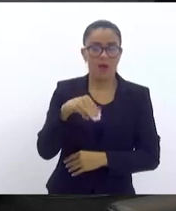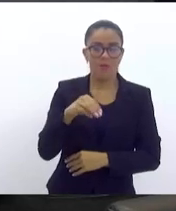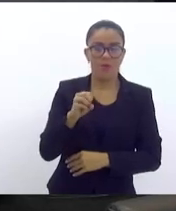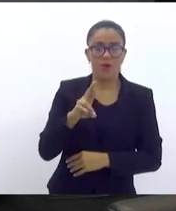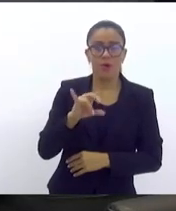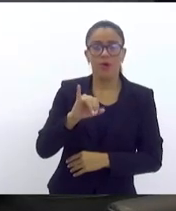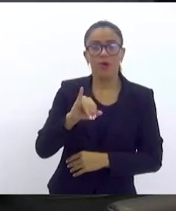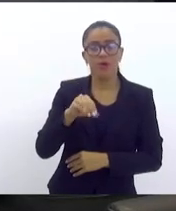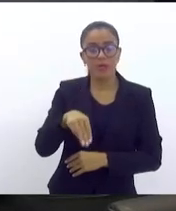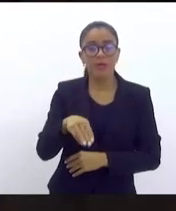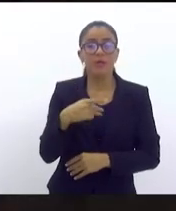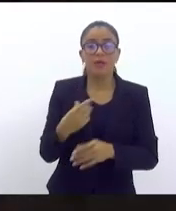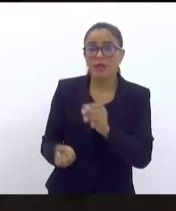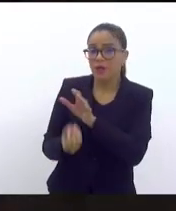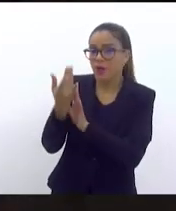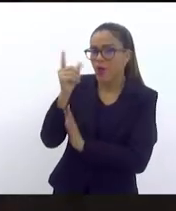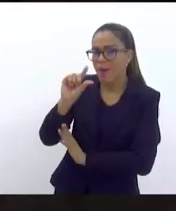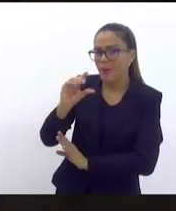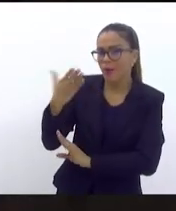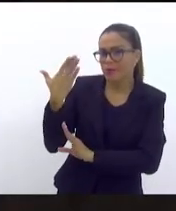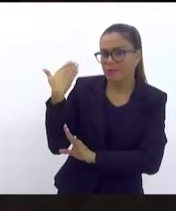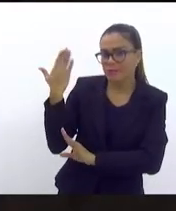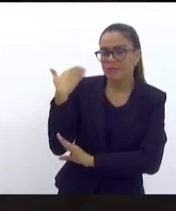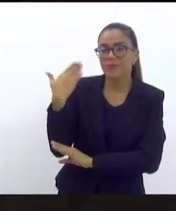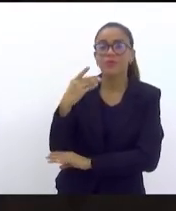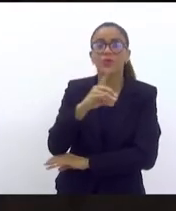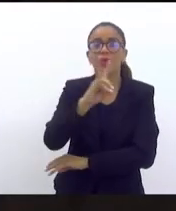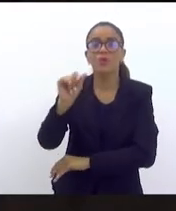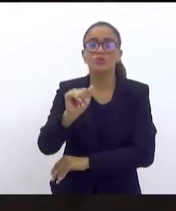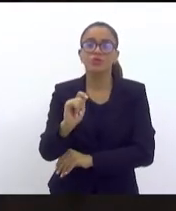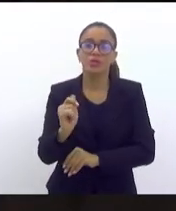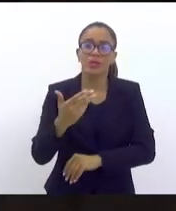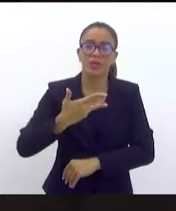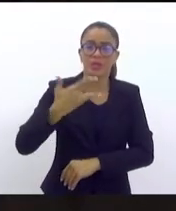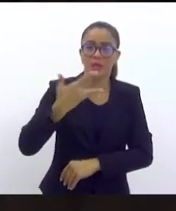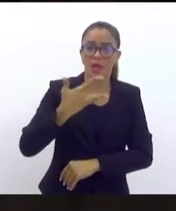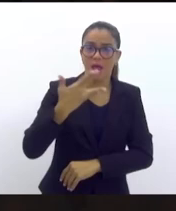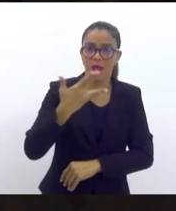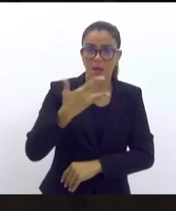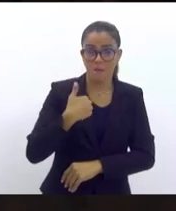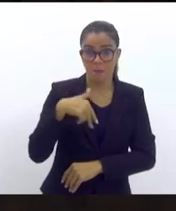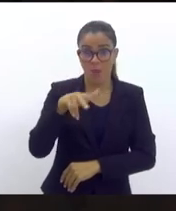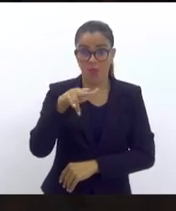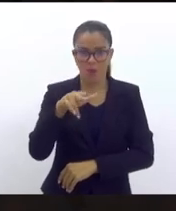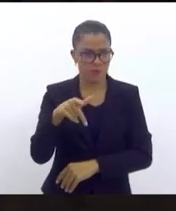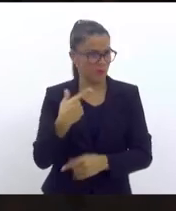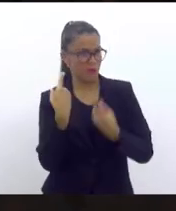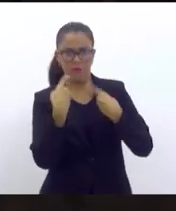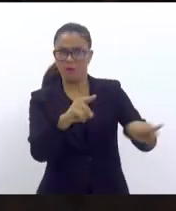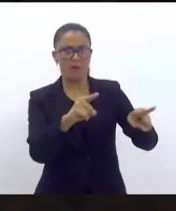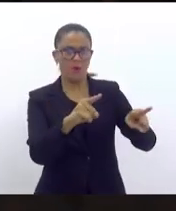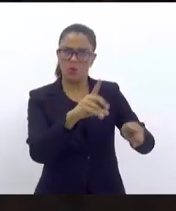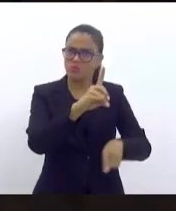criar recentemente necessidade do Rio de Janeiro Vereador o dia da maconha meu irmão refutou porque não pode ter um dia comemorativo a uma